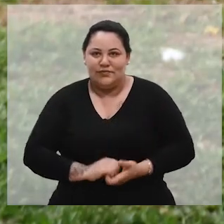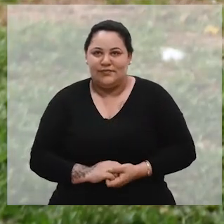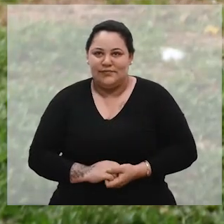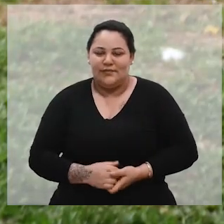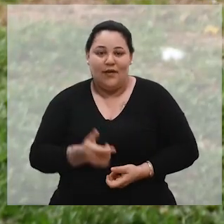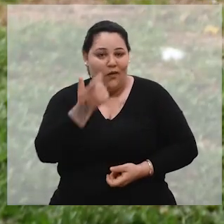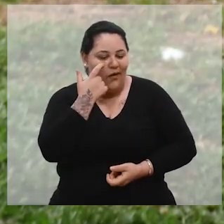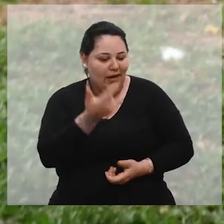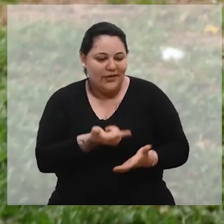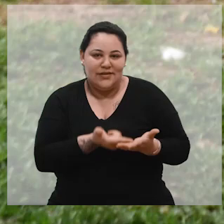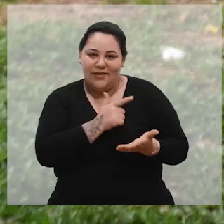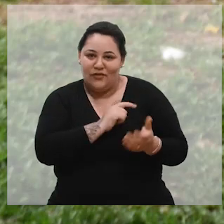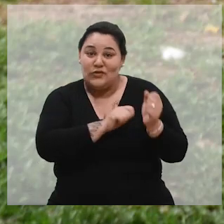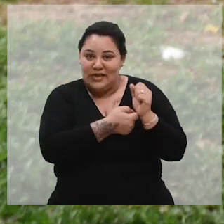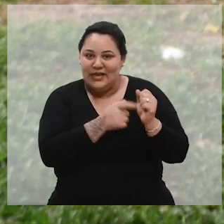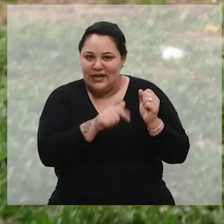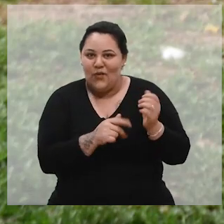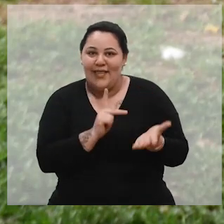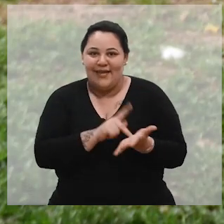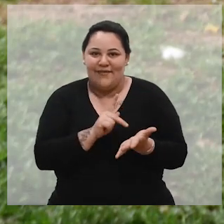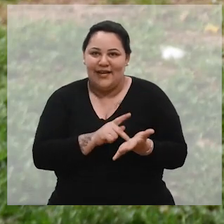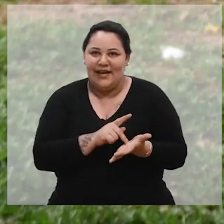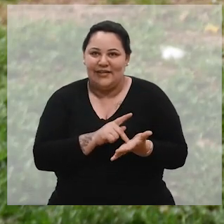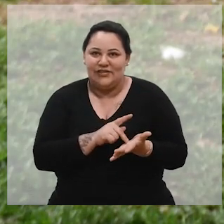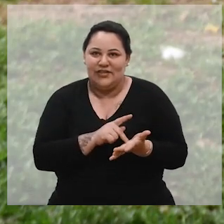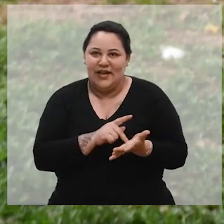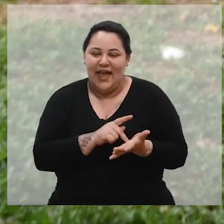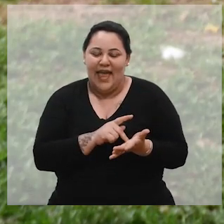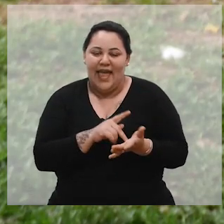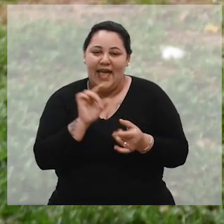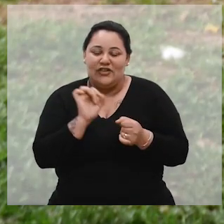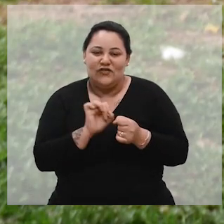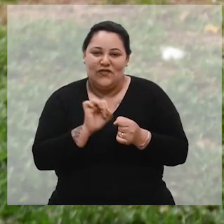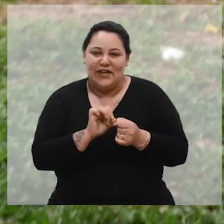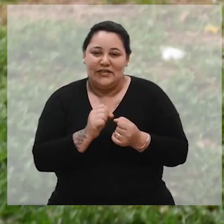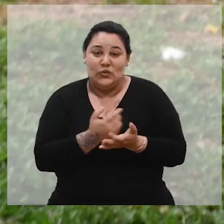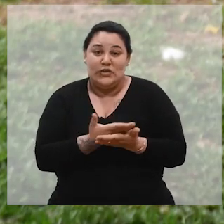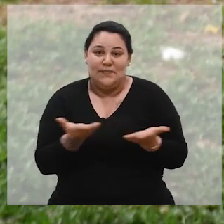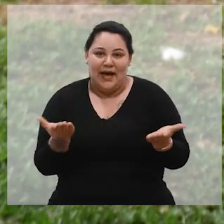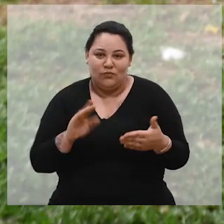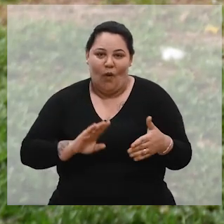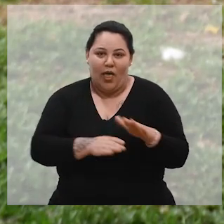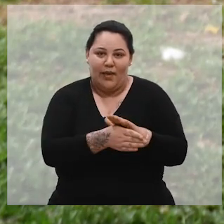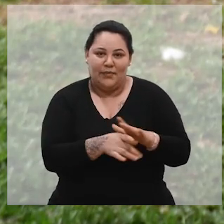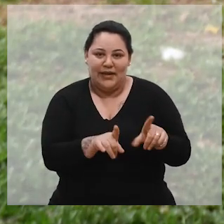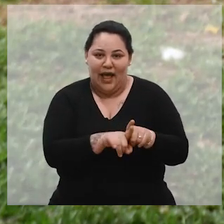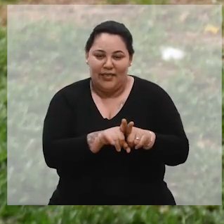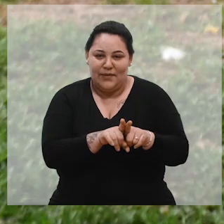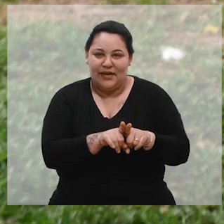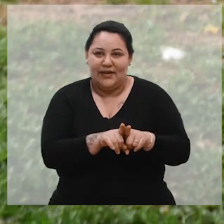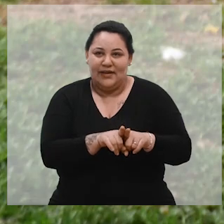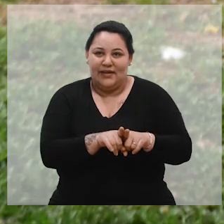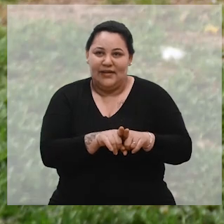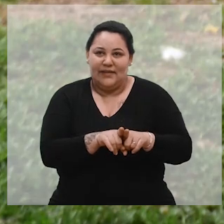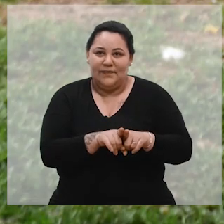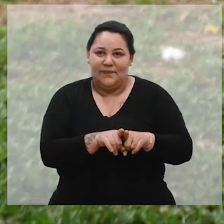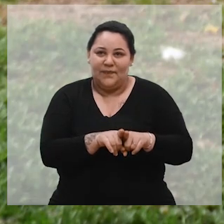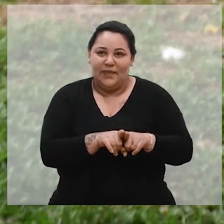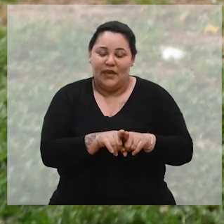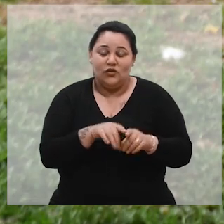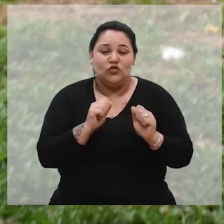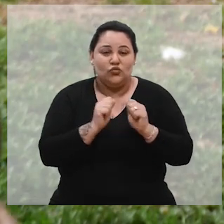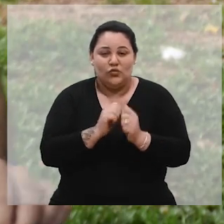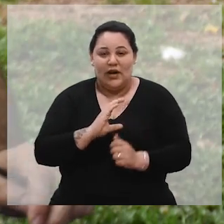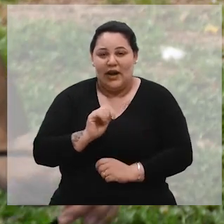Escaramuça na verdade, assim, foi ambientado, então, né, no espaço e do entorno de Cazuza